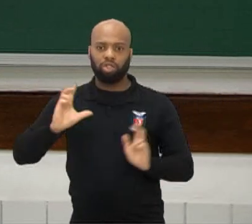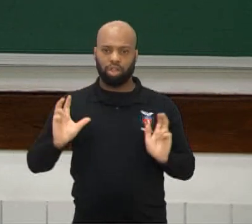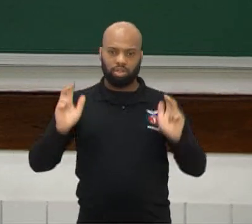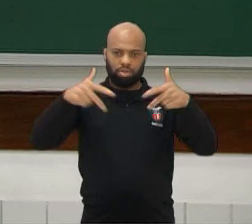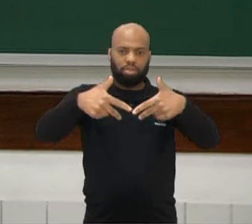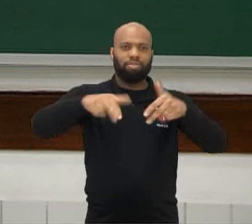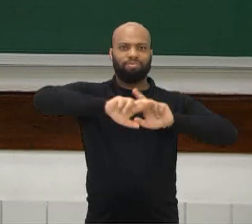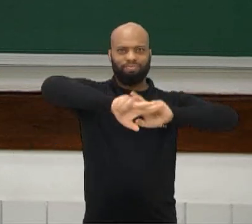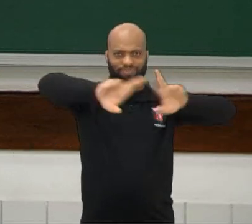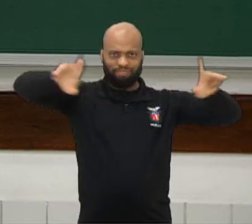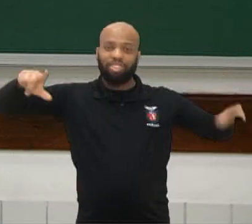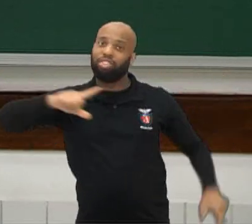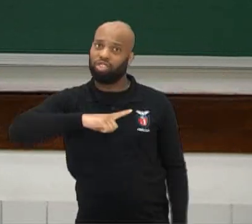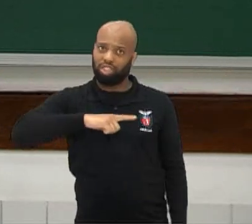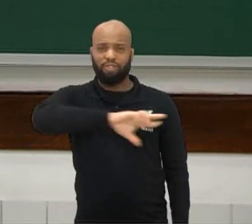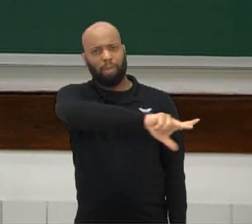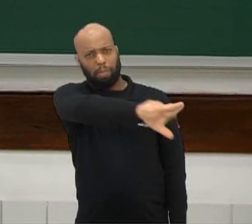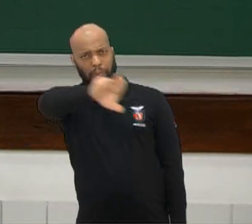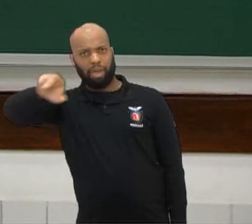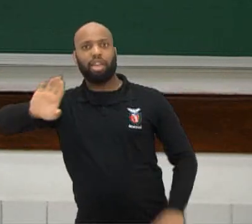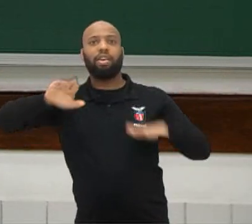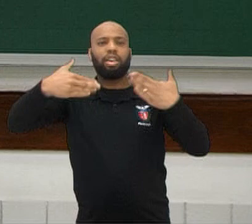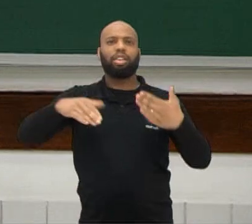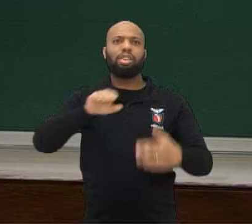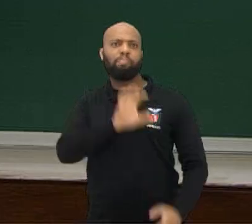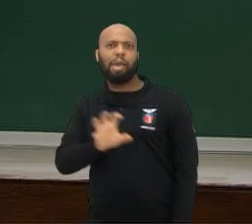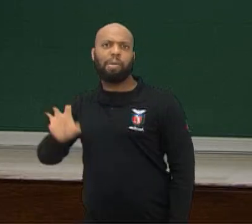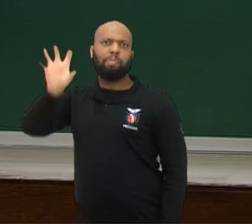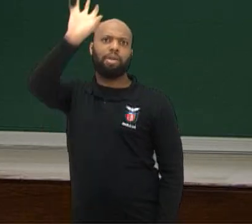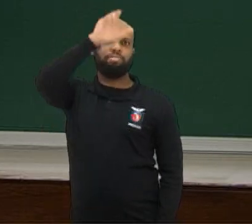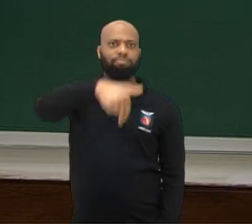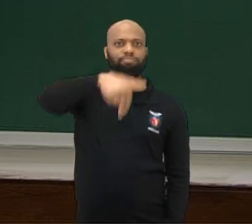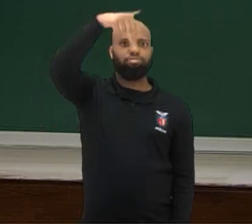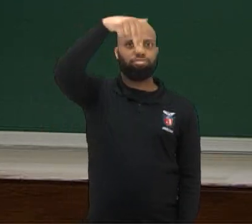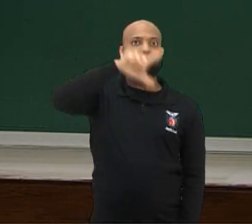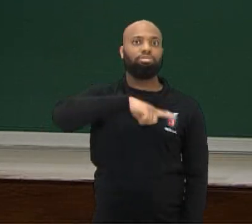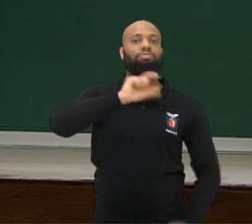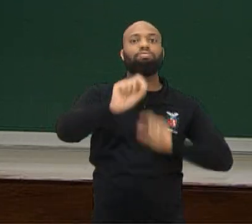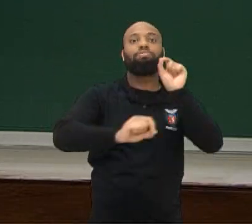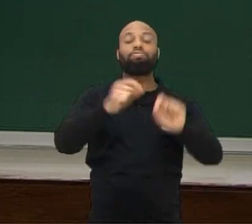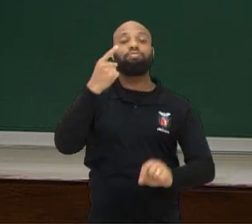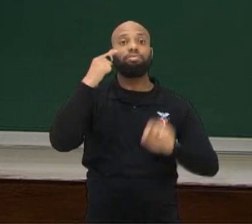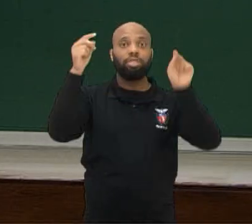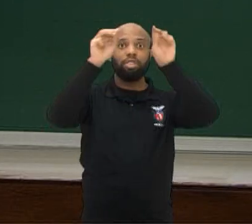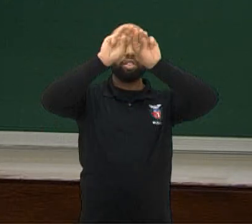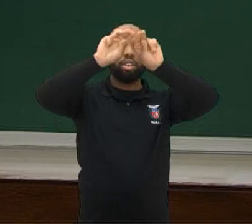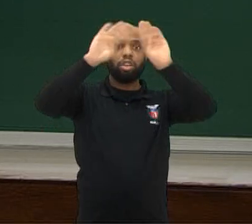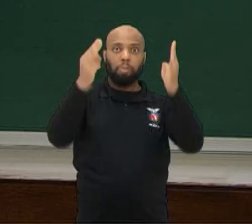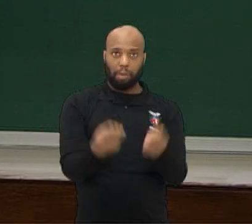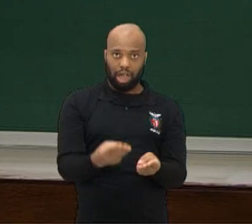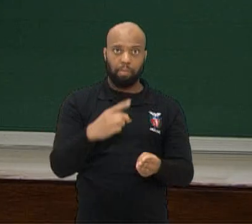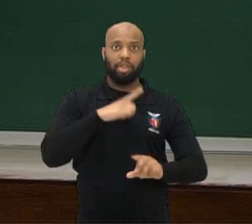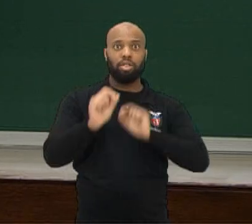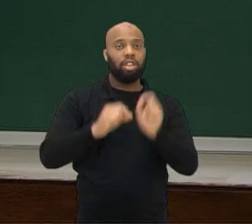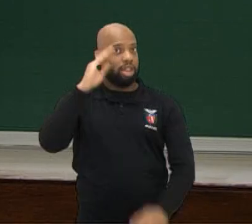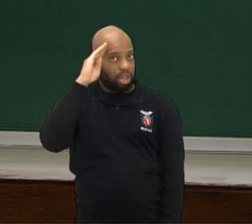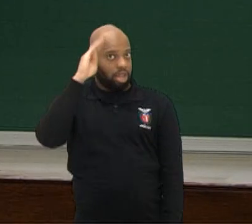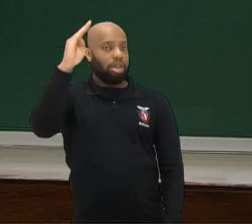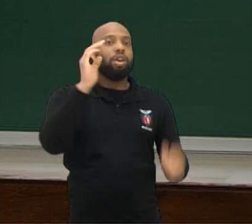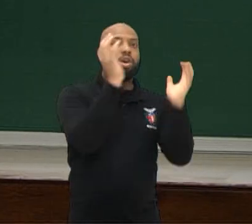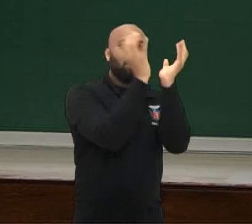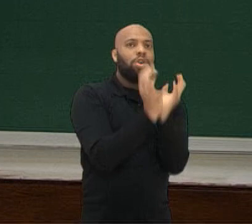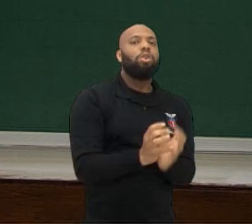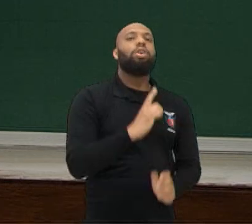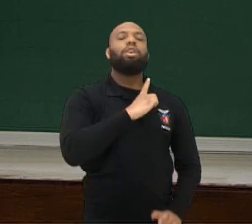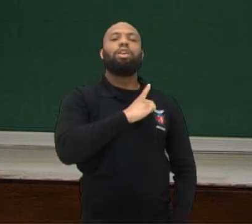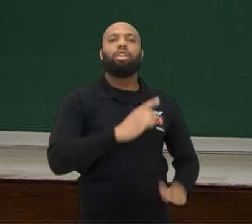essa população. Então, quando eu penso em região norte, nesta porção aqui, os principais grupos que eu vou ter